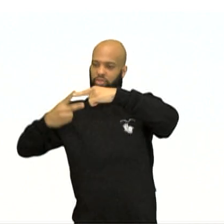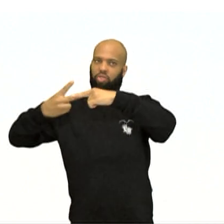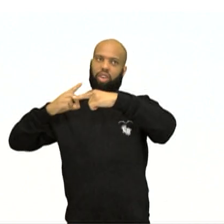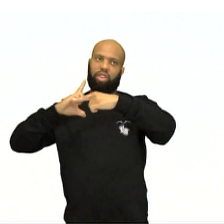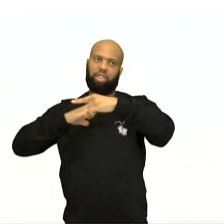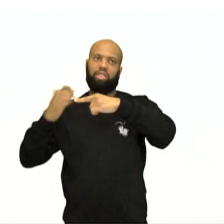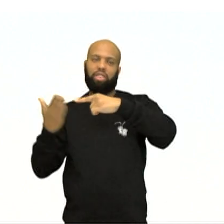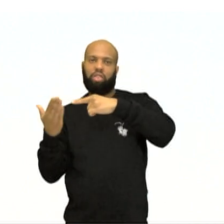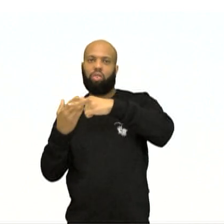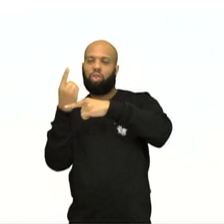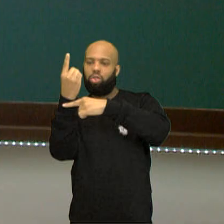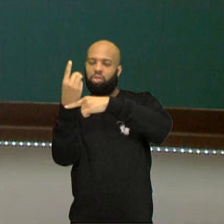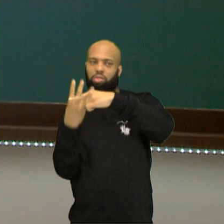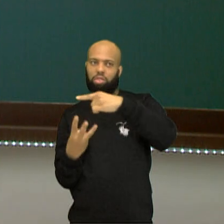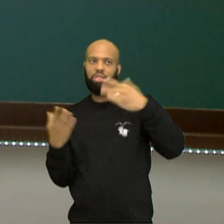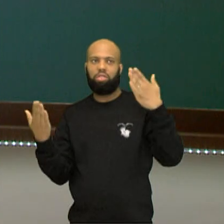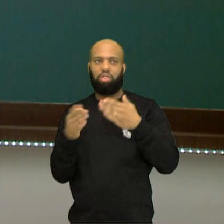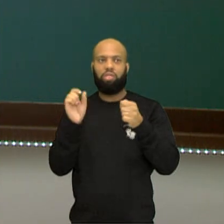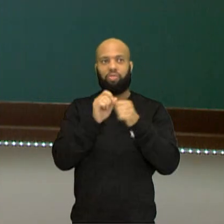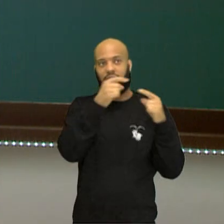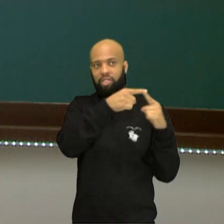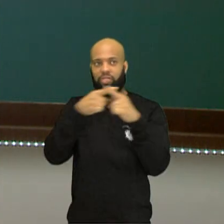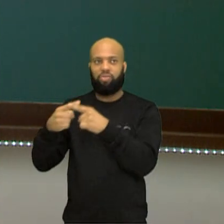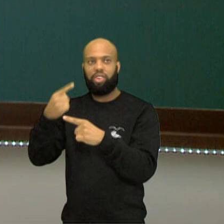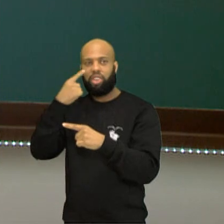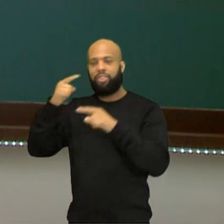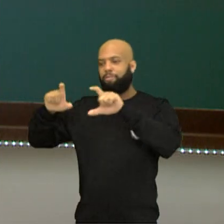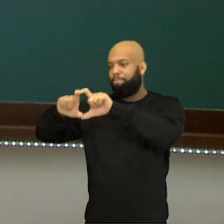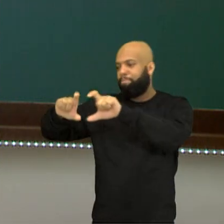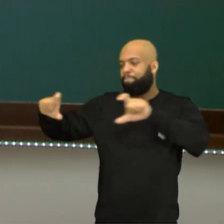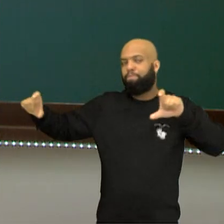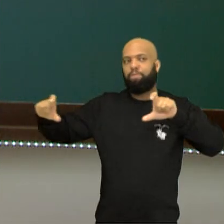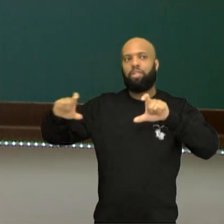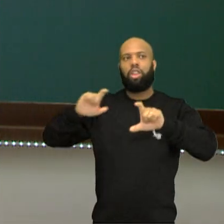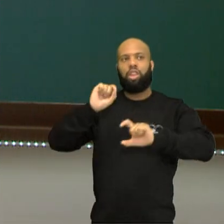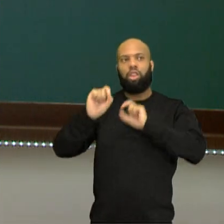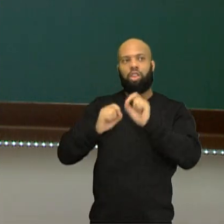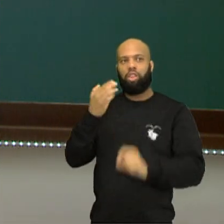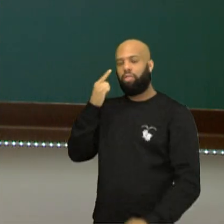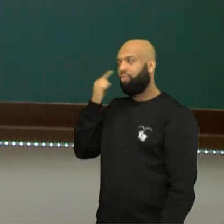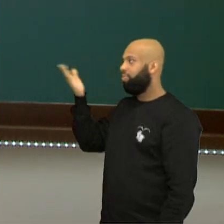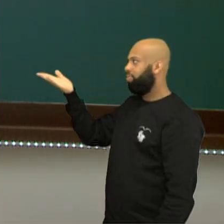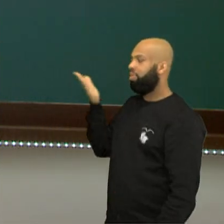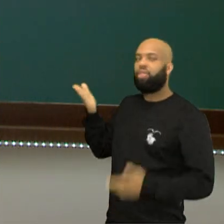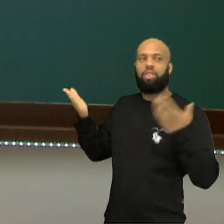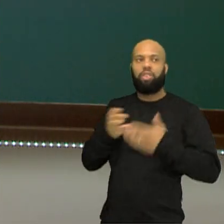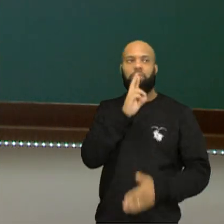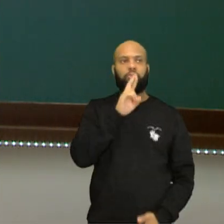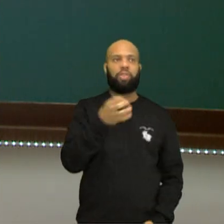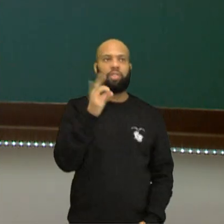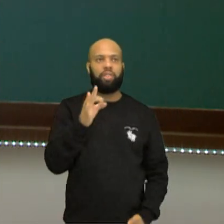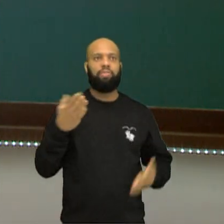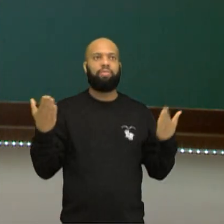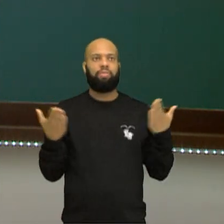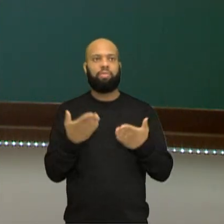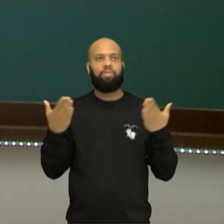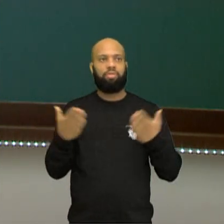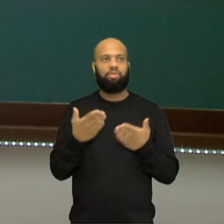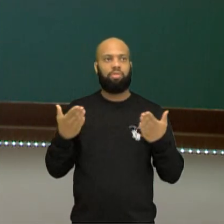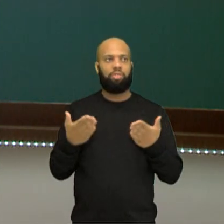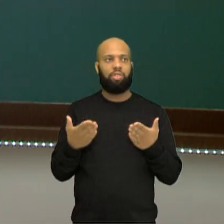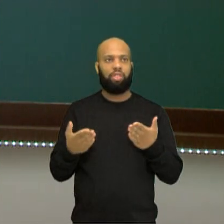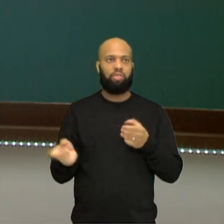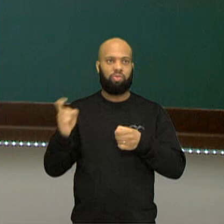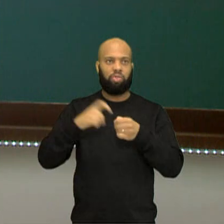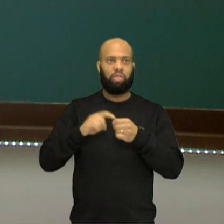6, 1/3 vezes kπ é kπ sobre 3. E aí eu tiro aqui, opa, deixa eu